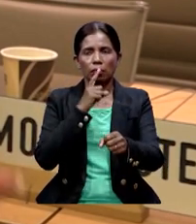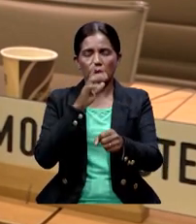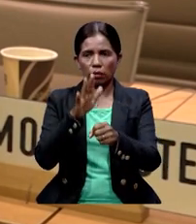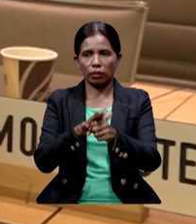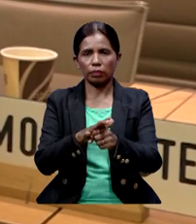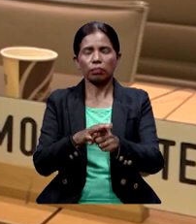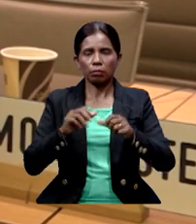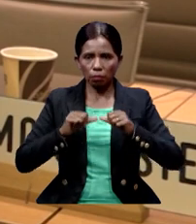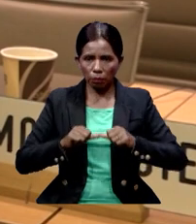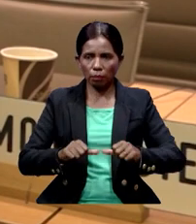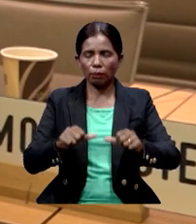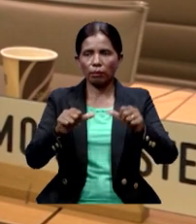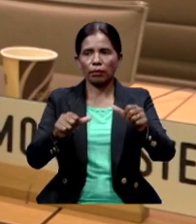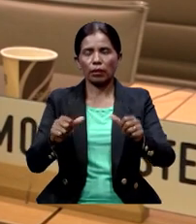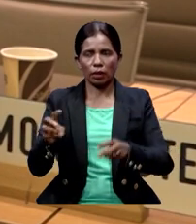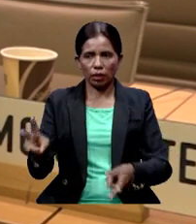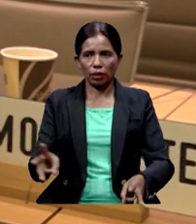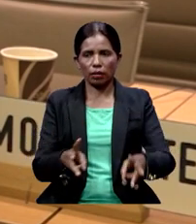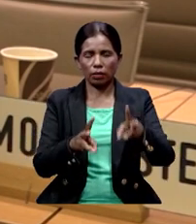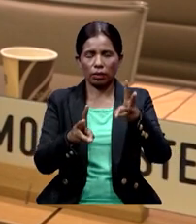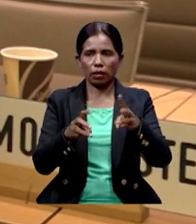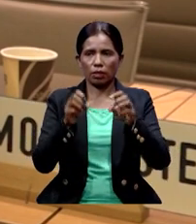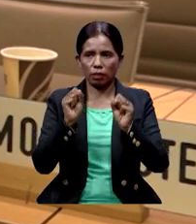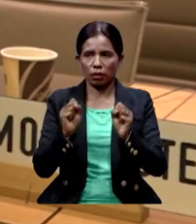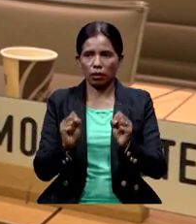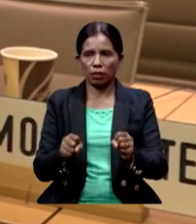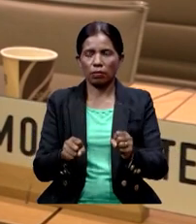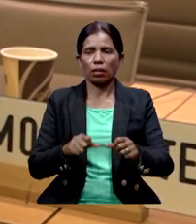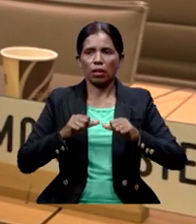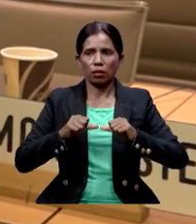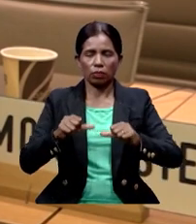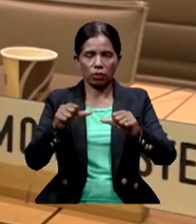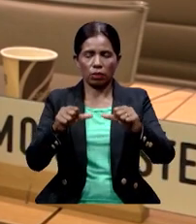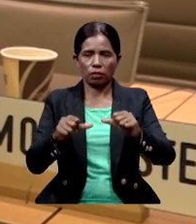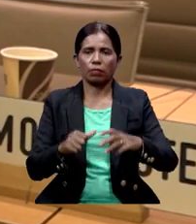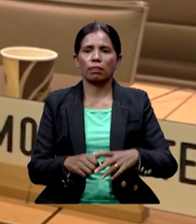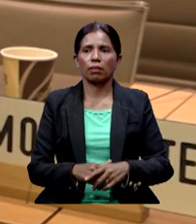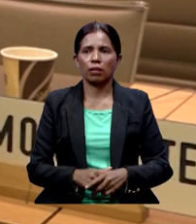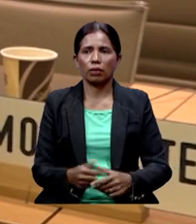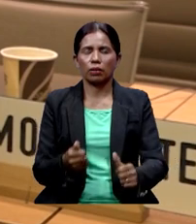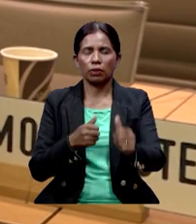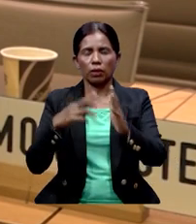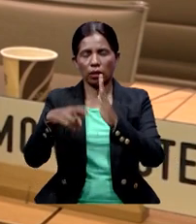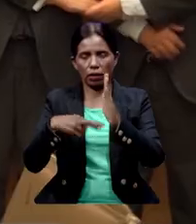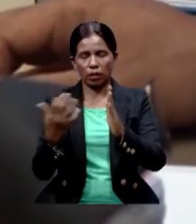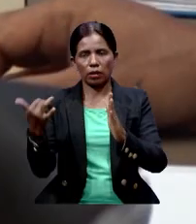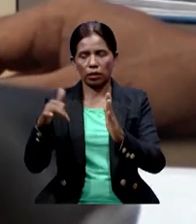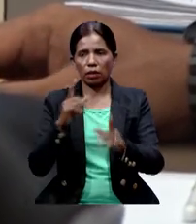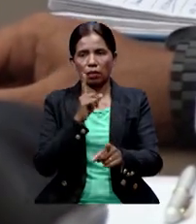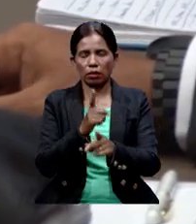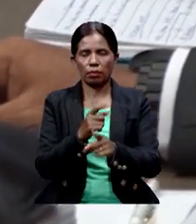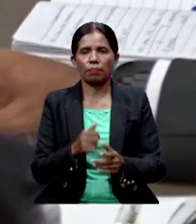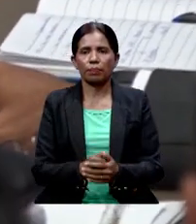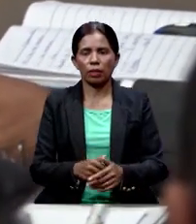tu continua e radalan a tu continua tu ir requisitos nebe necessário.